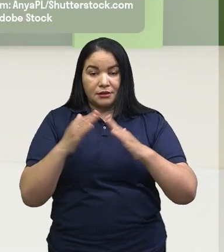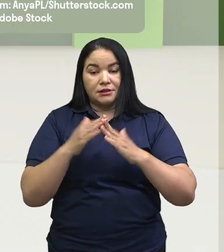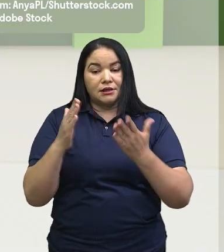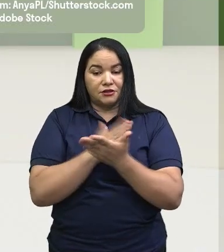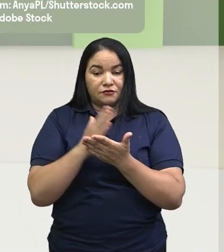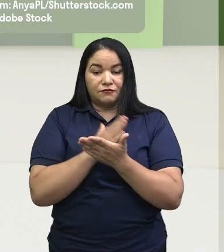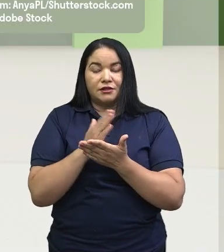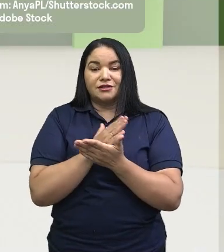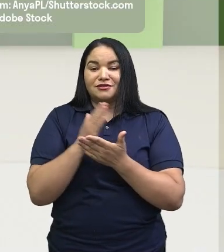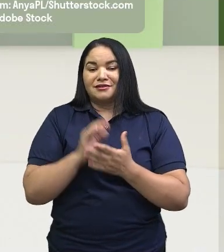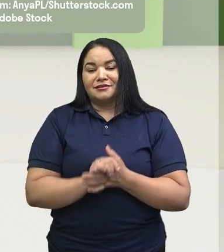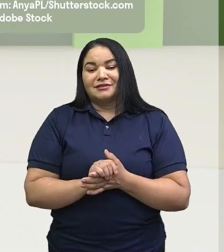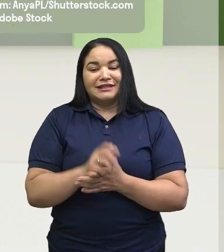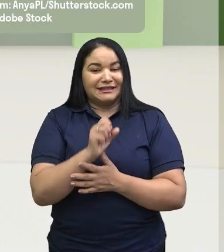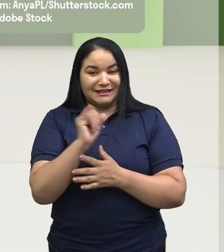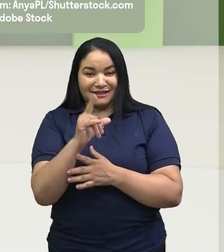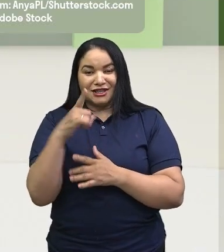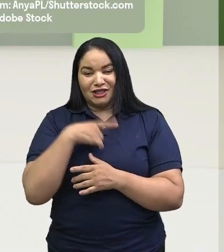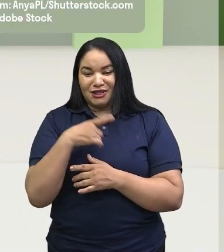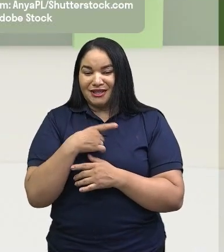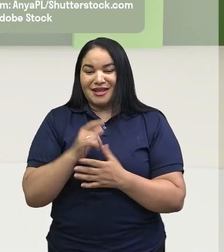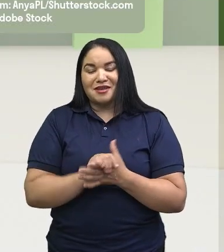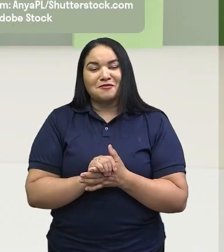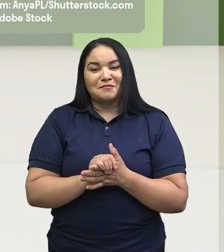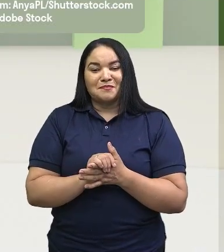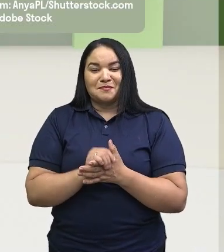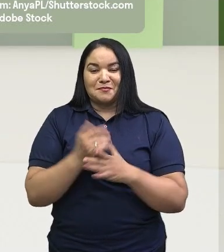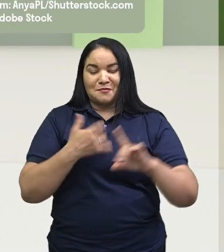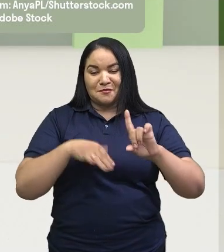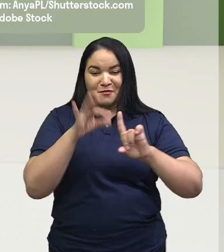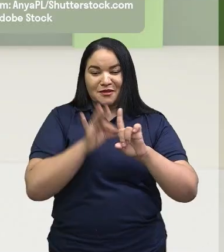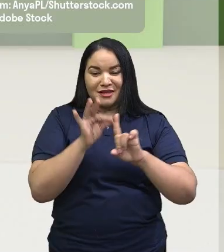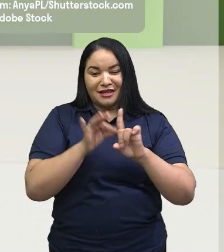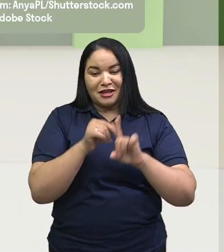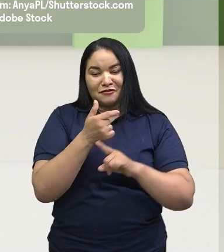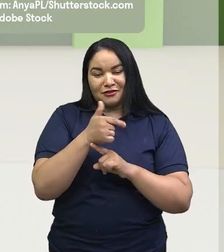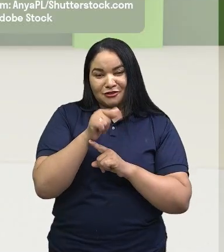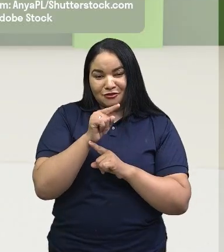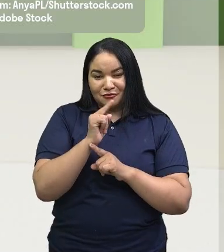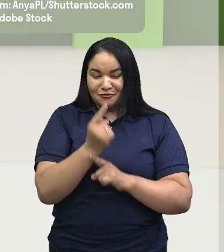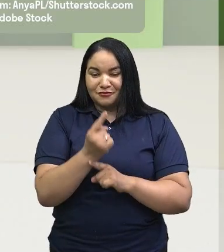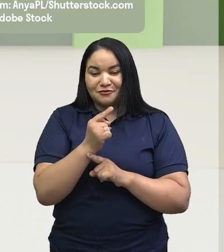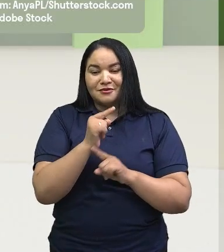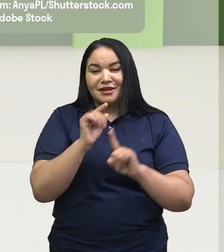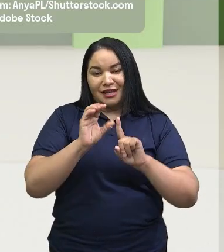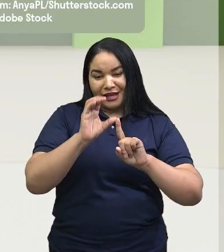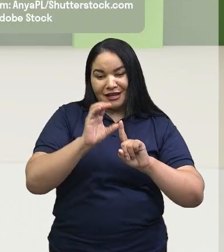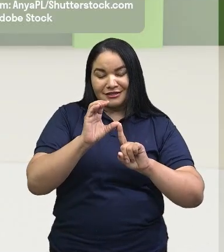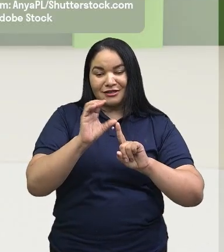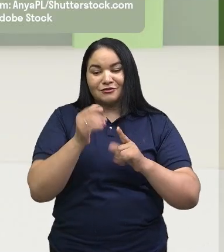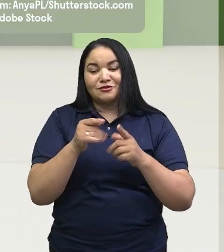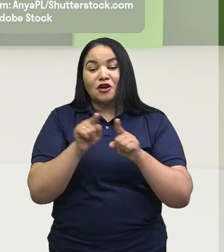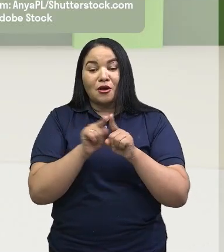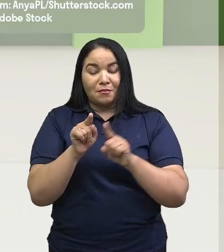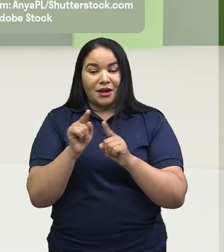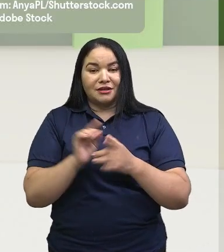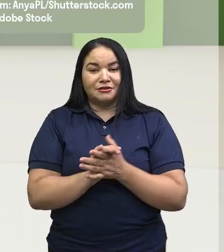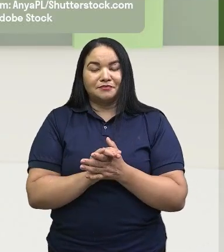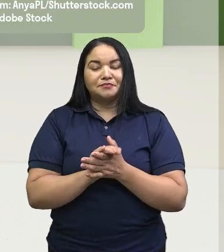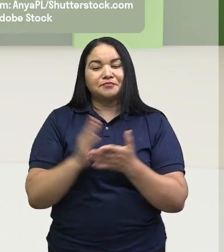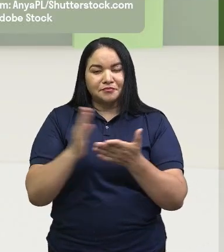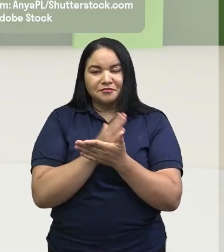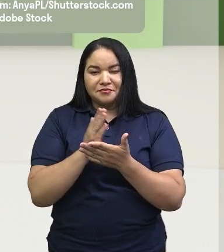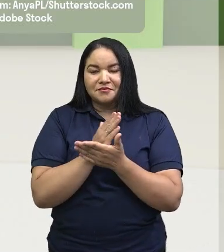das vezes, quem dera, né, se tivéssemos com essa temperatura de 21 graus Celsius. Claro que, na maioria